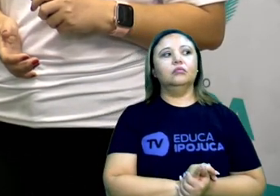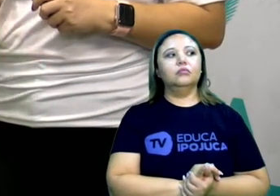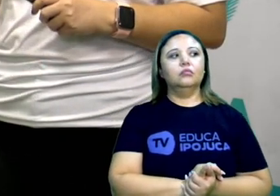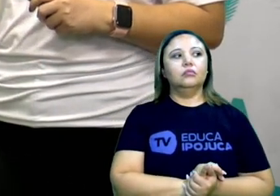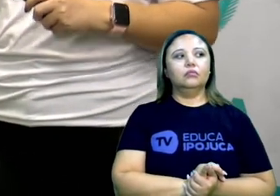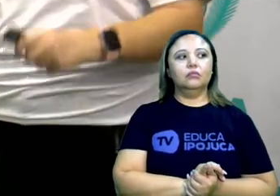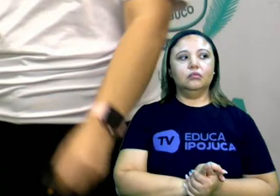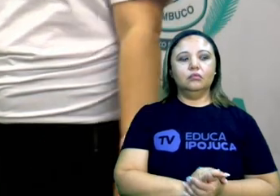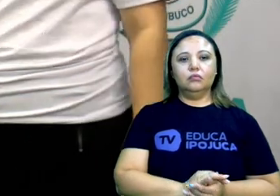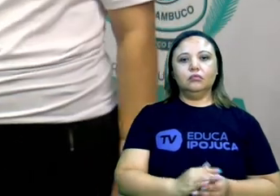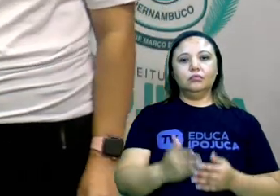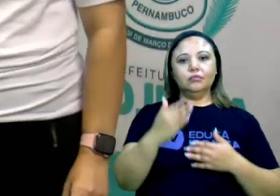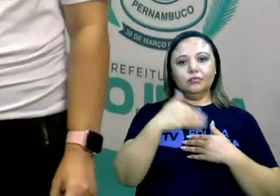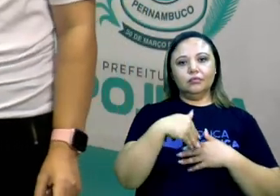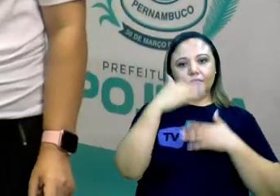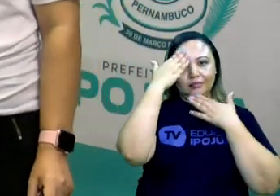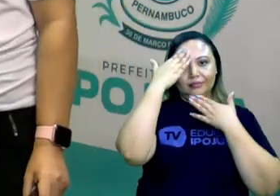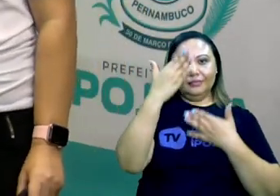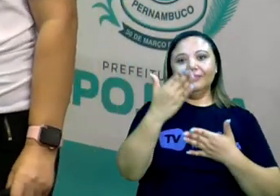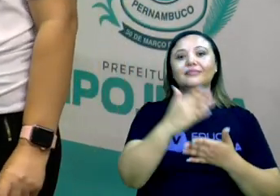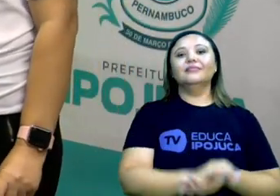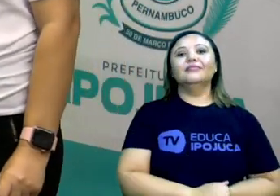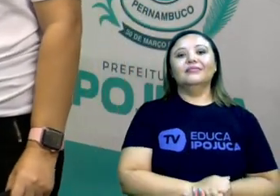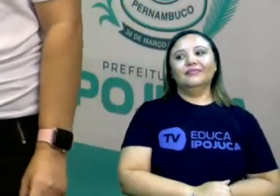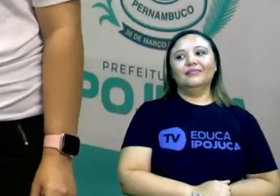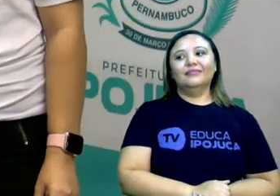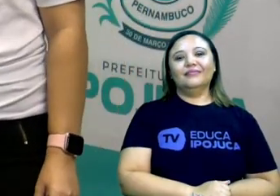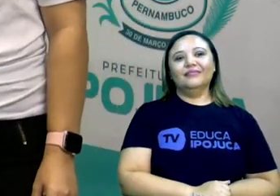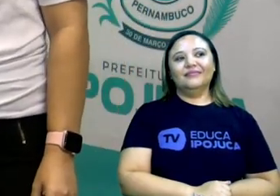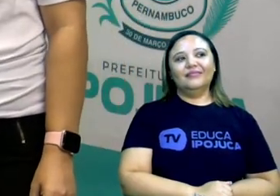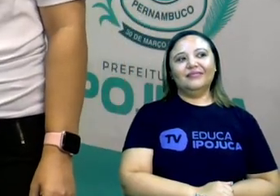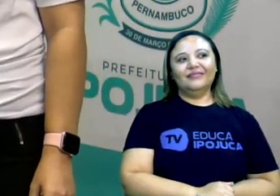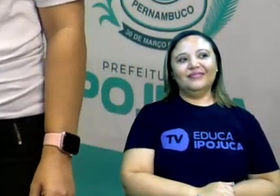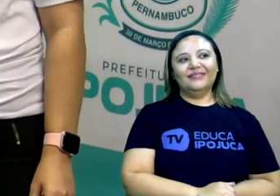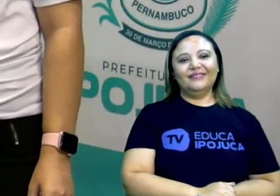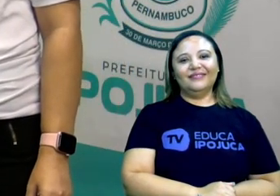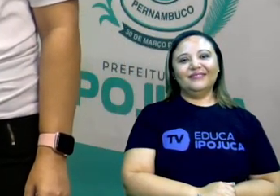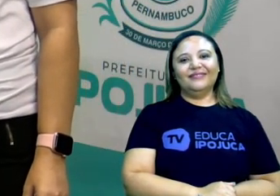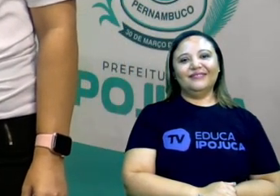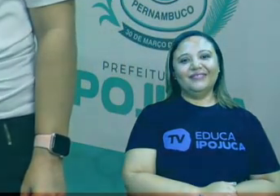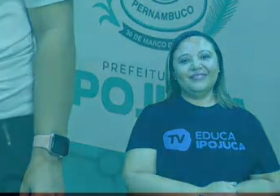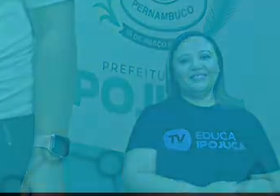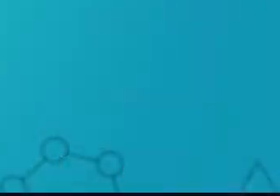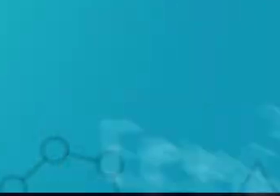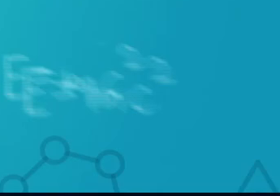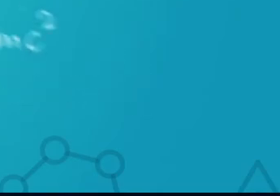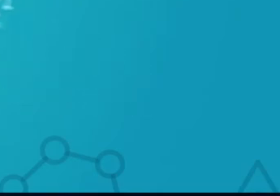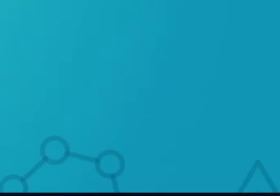Por hoje é só. Muito obrigada. Até a próxima. Tchau, tchau.